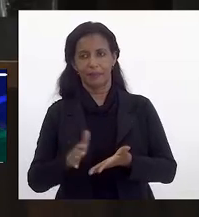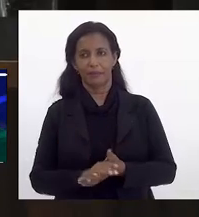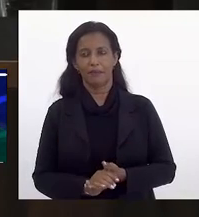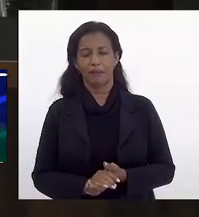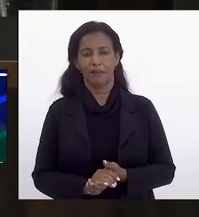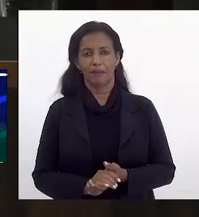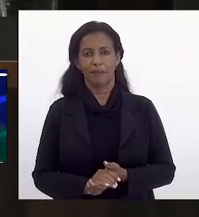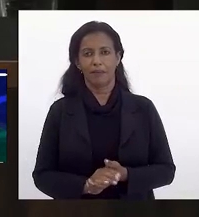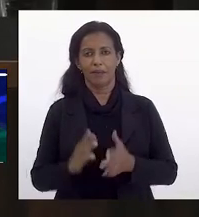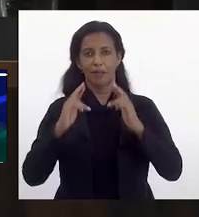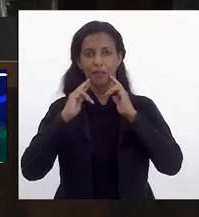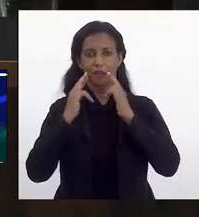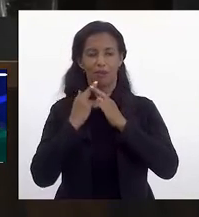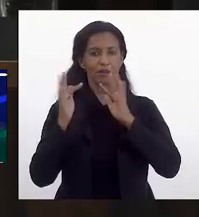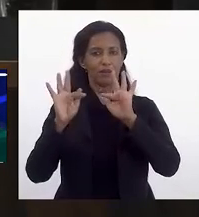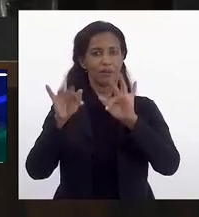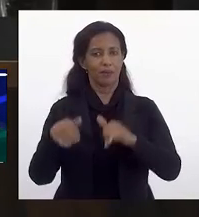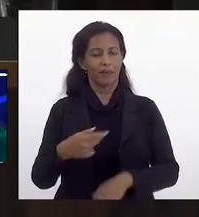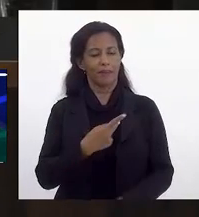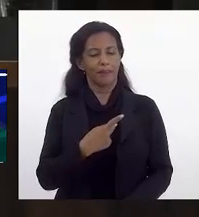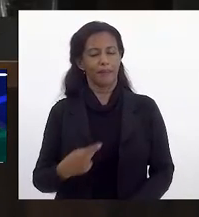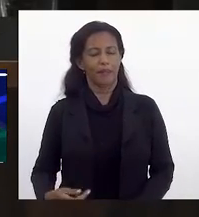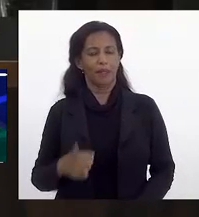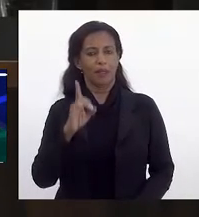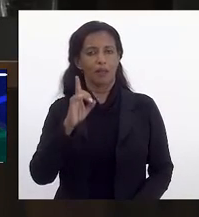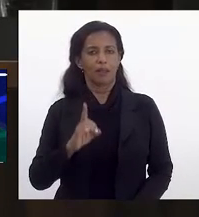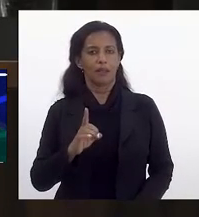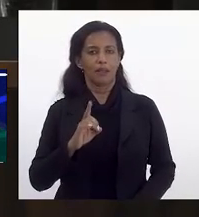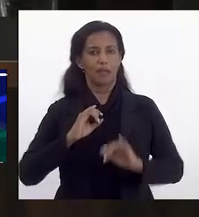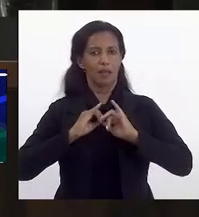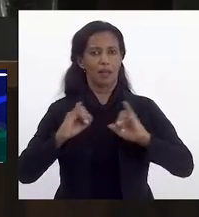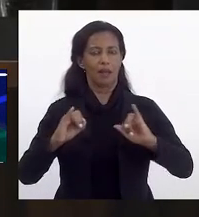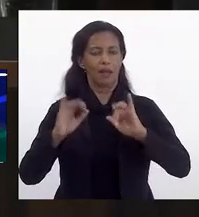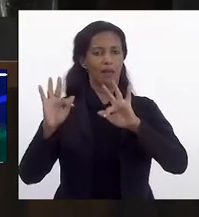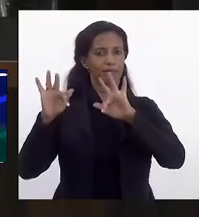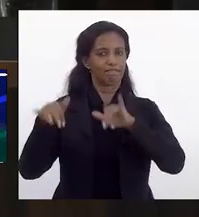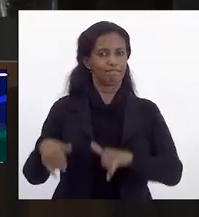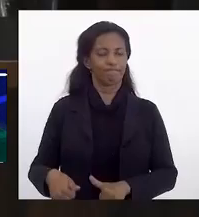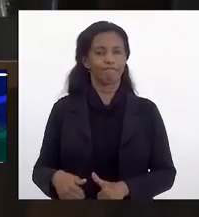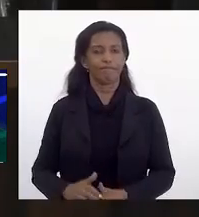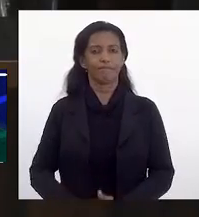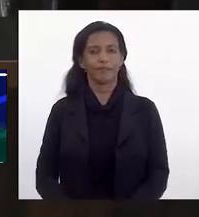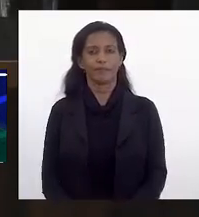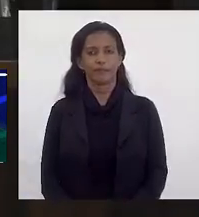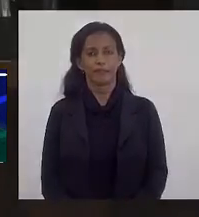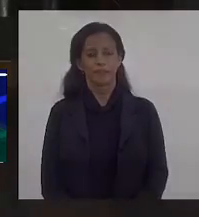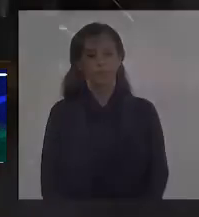expediente final, a presidência declara encerrada a presente sessão.